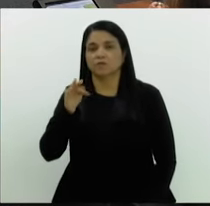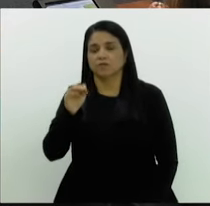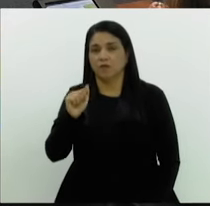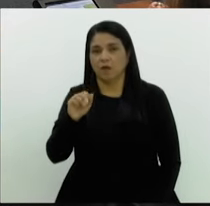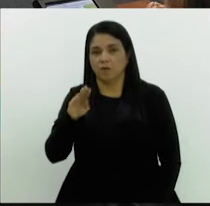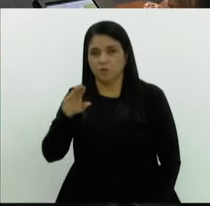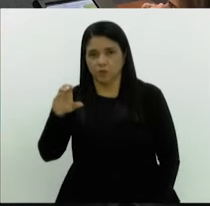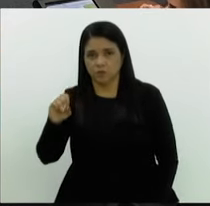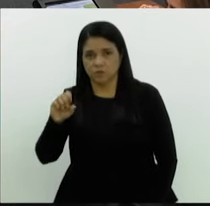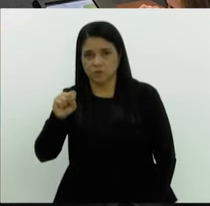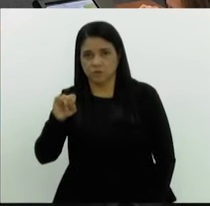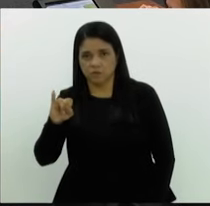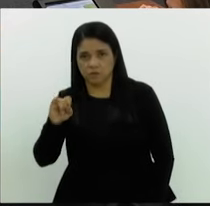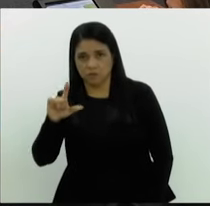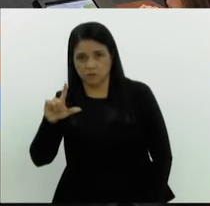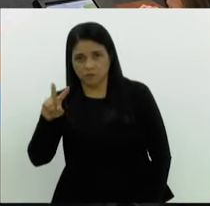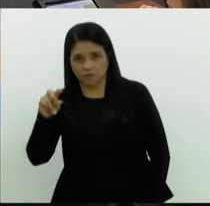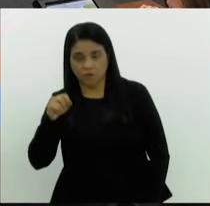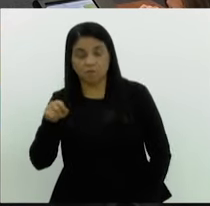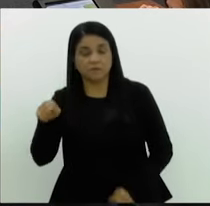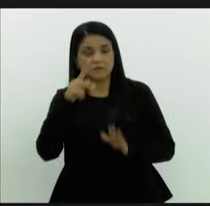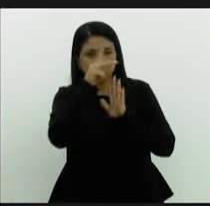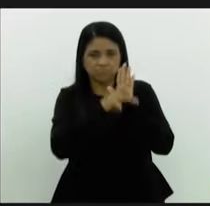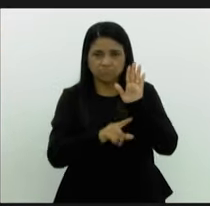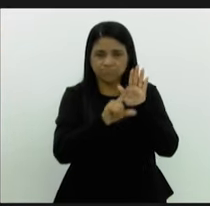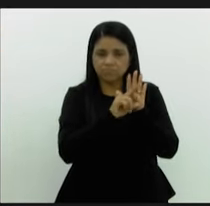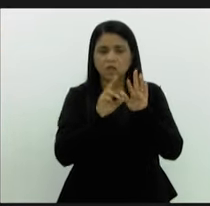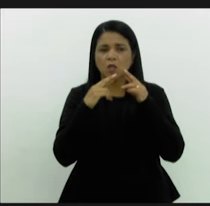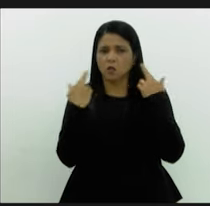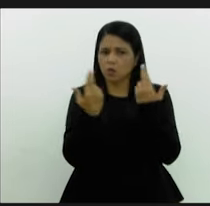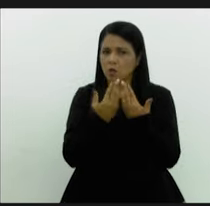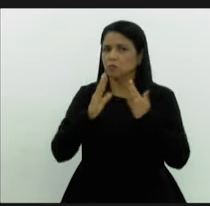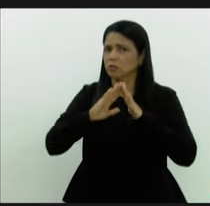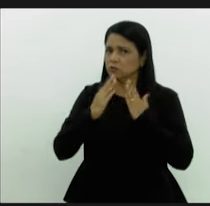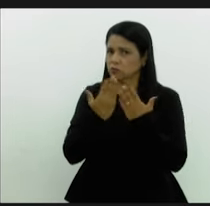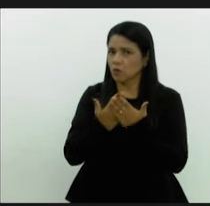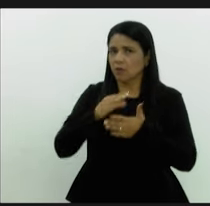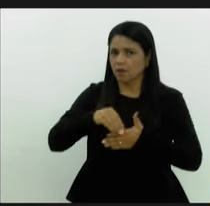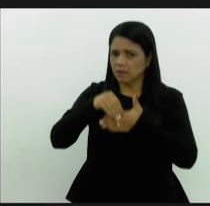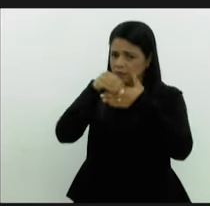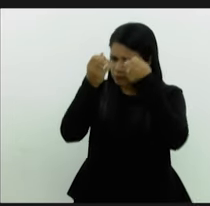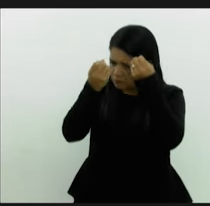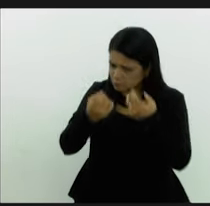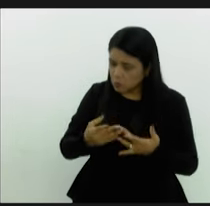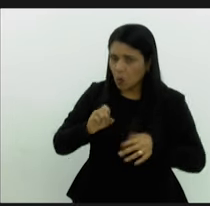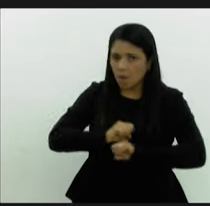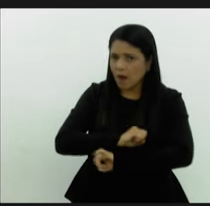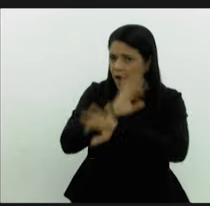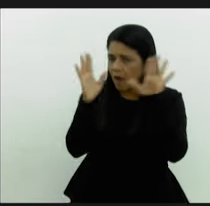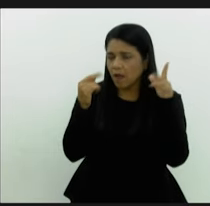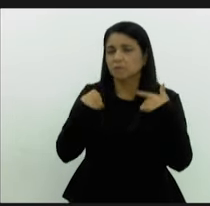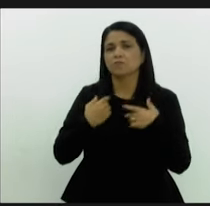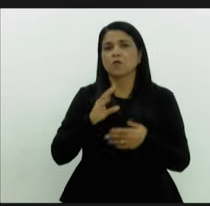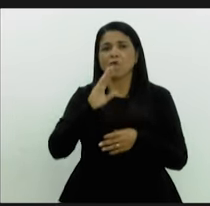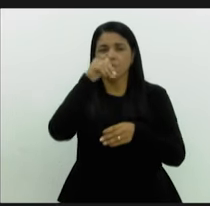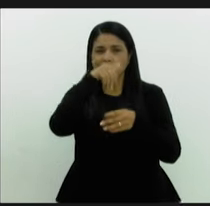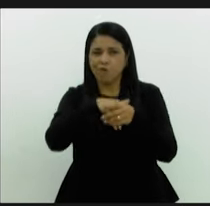favor. Essa matéria foi muito bem explicada na reunião no Colégio de Líderes. Eu queria que Vossa Excelência consignasse meu voto sim.